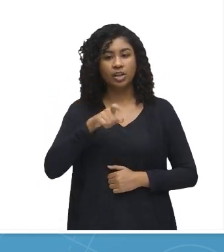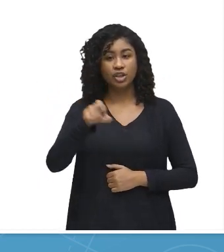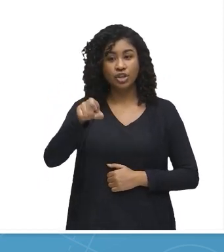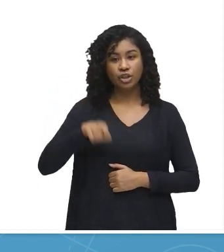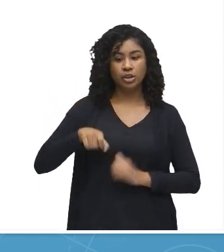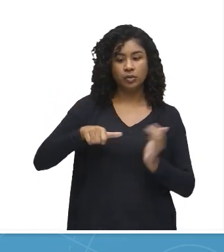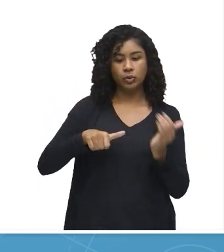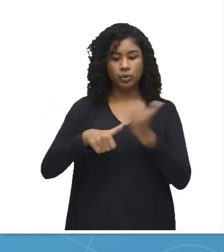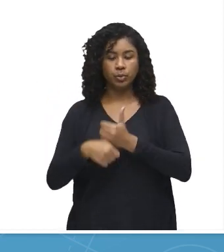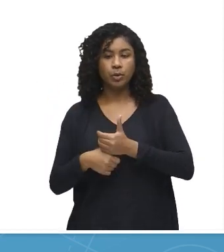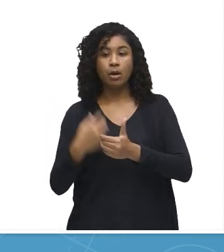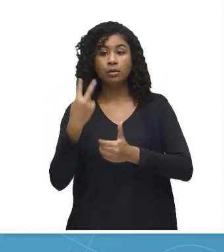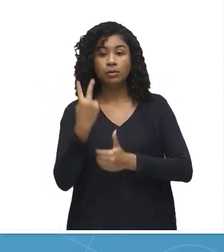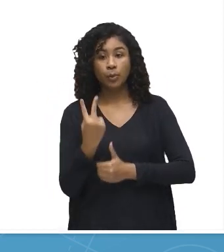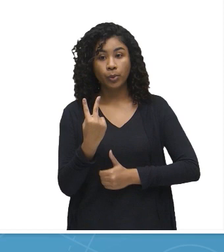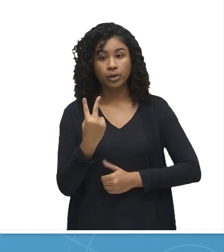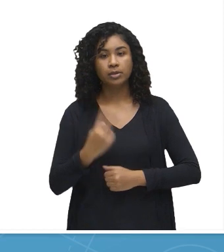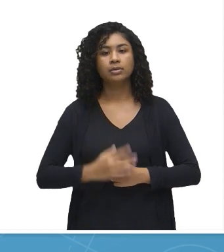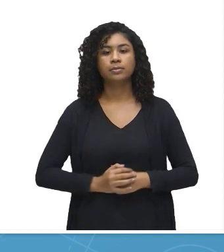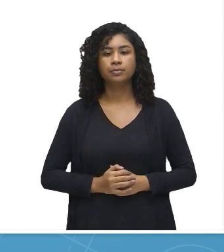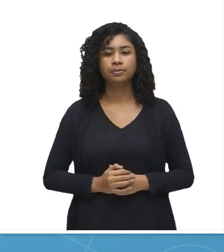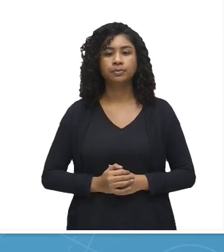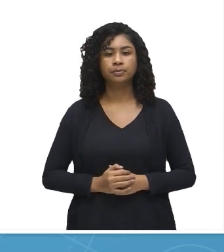o número 2, então vai ficar